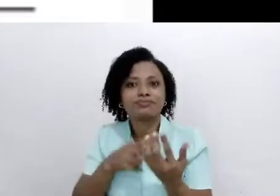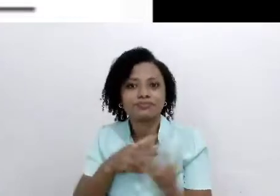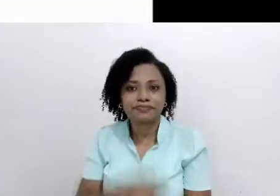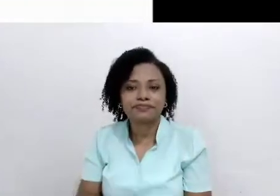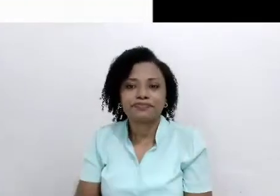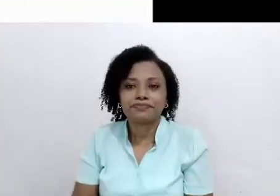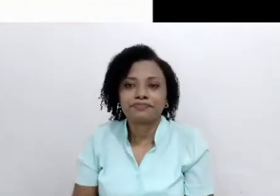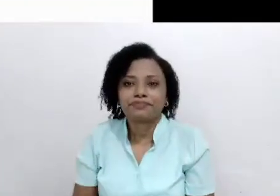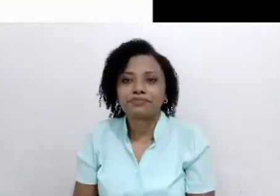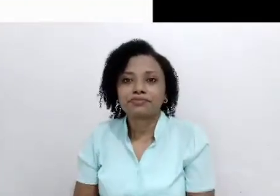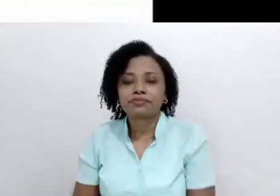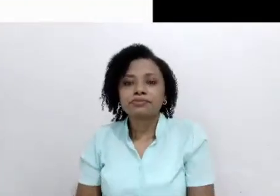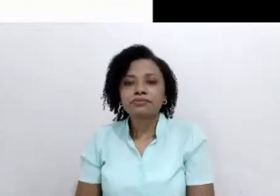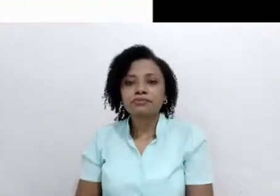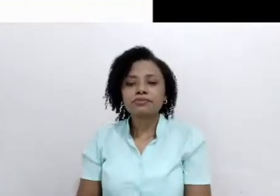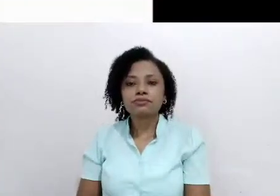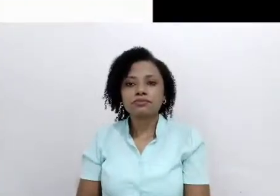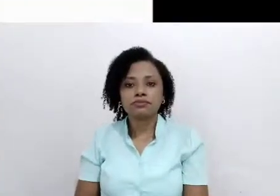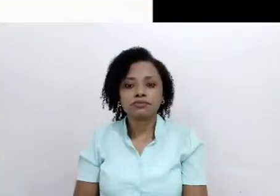diminui.